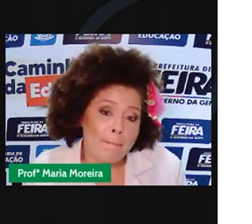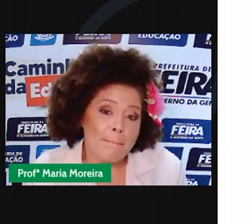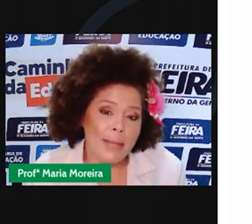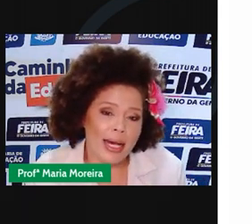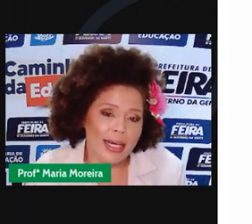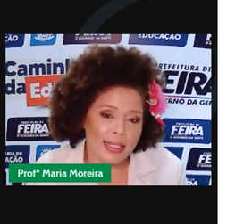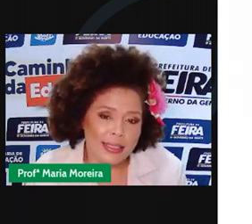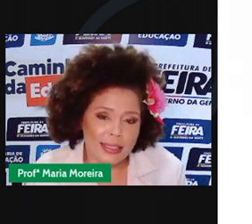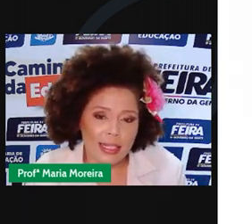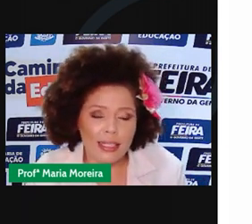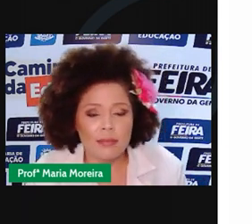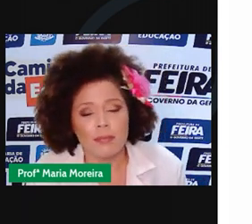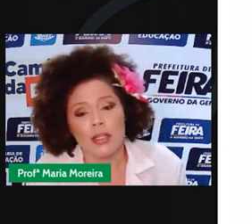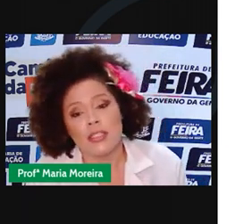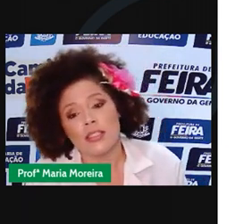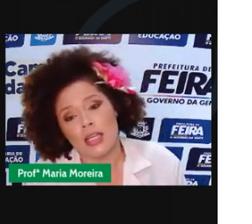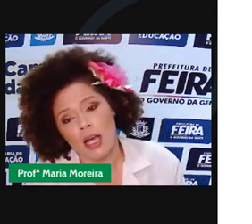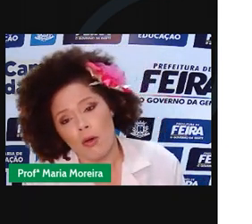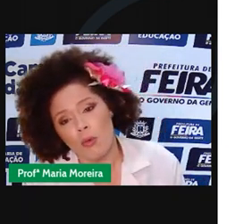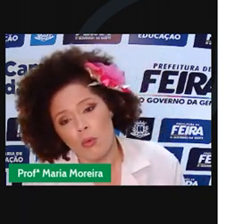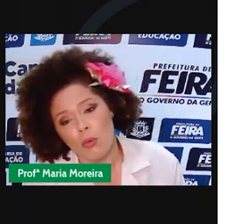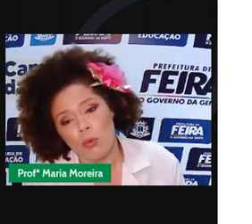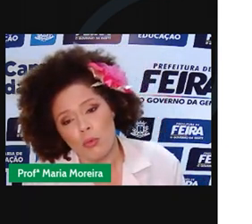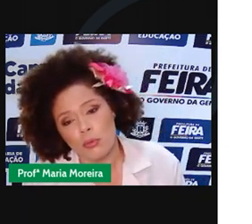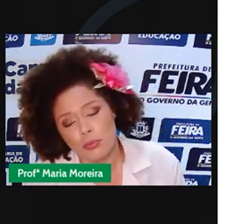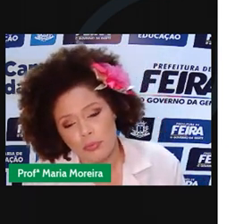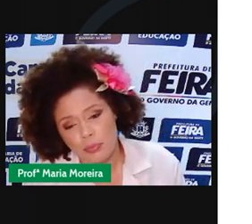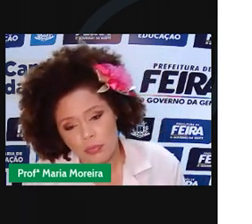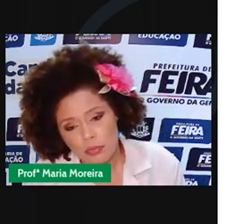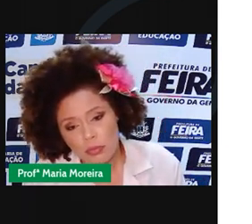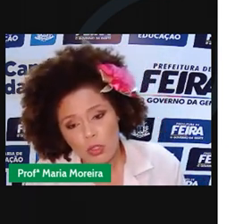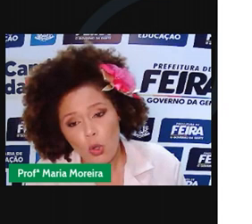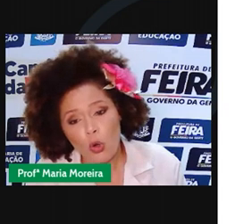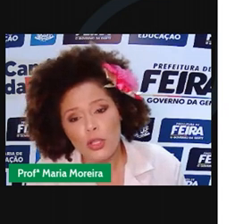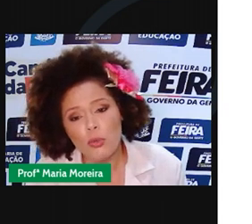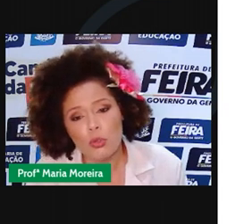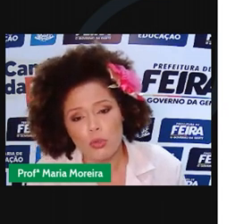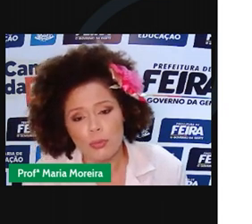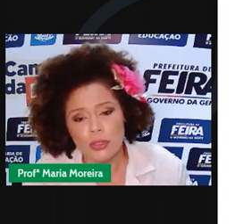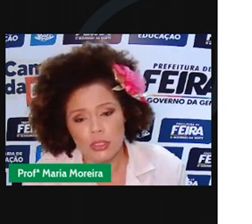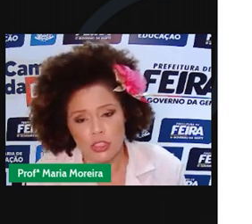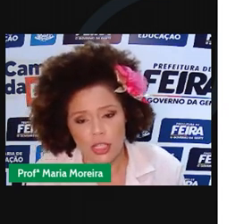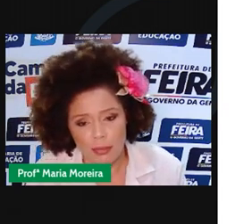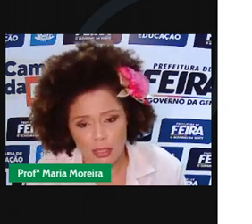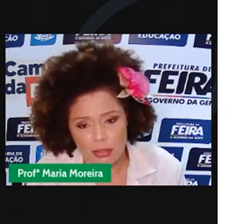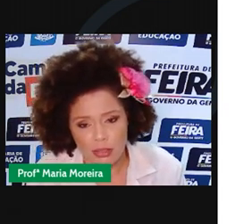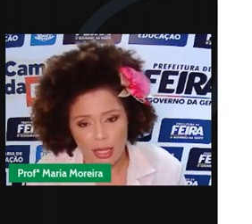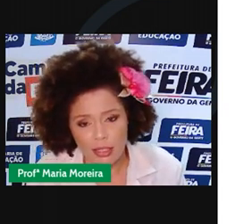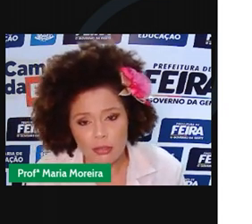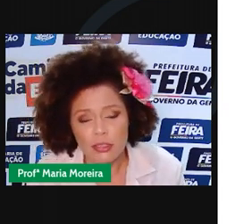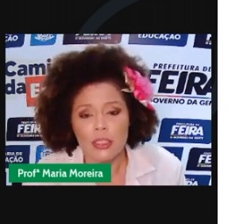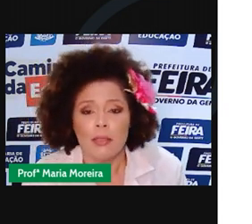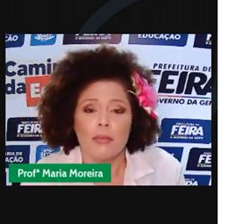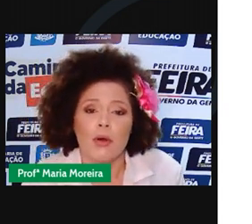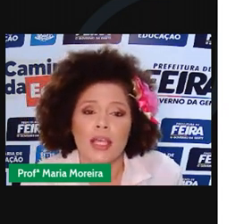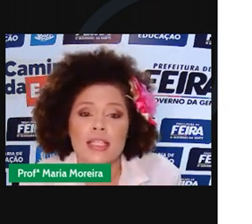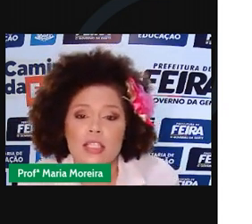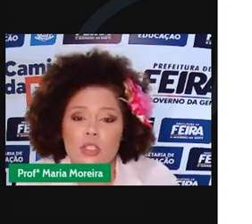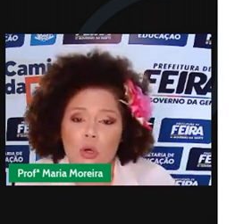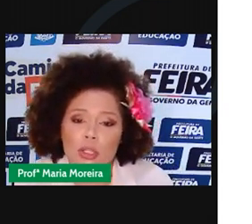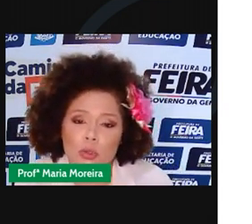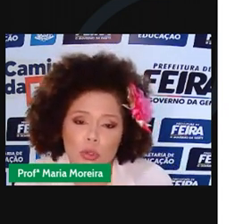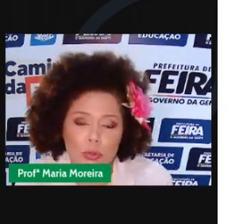partes mas não é são oito grupos de alimentos certo